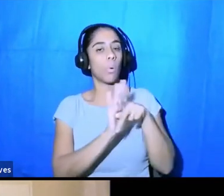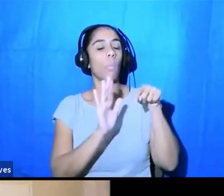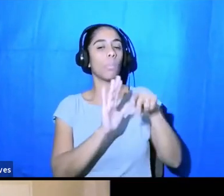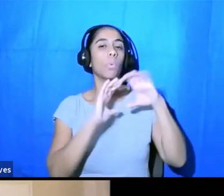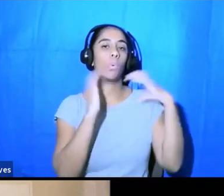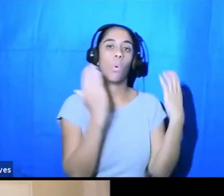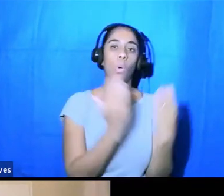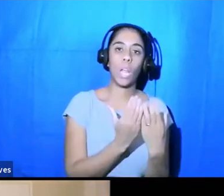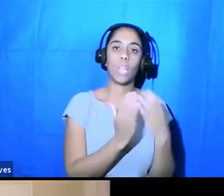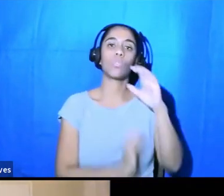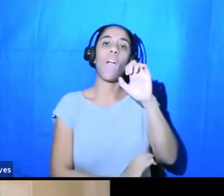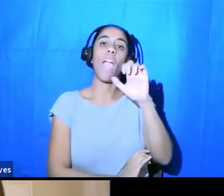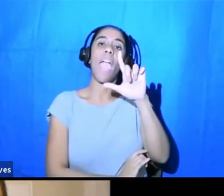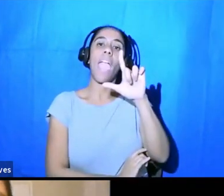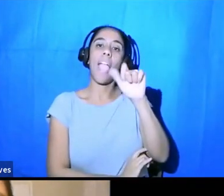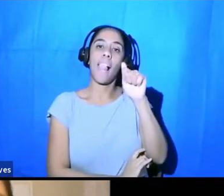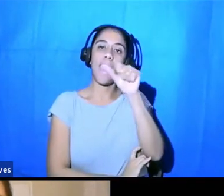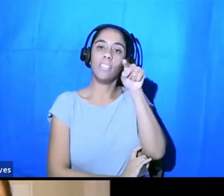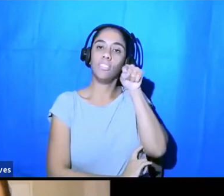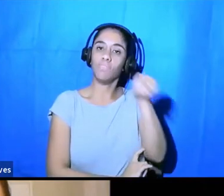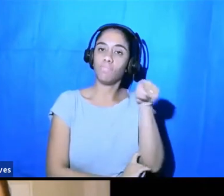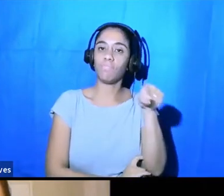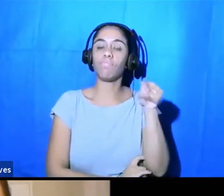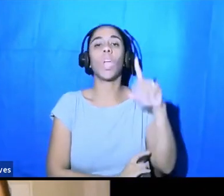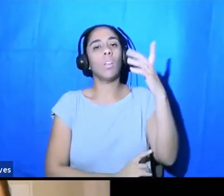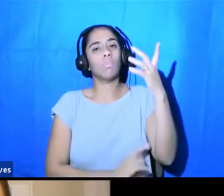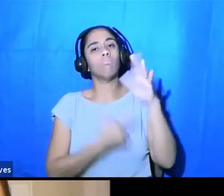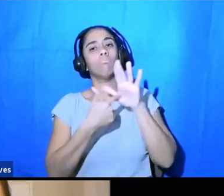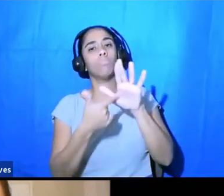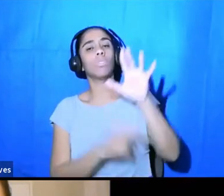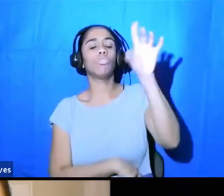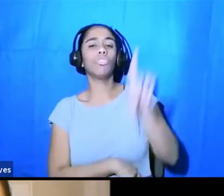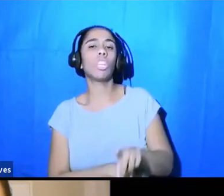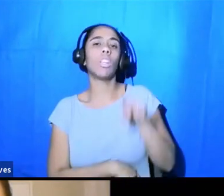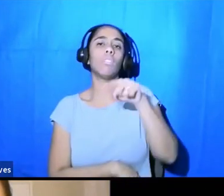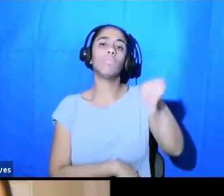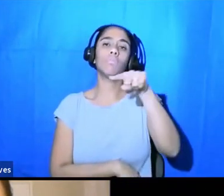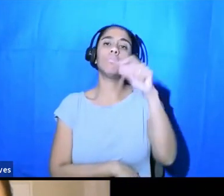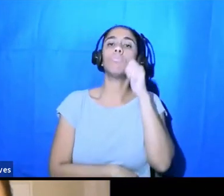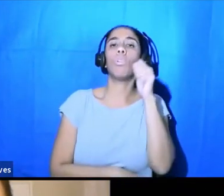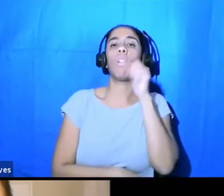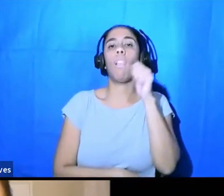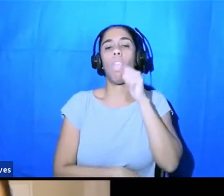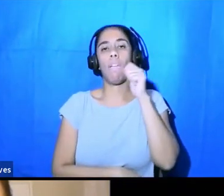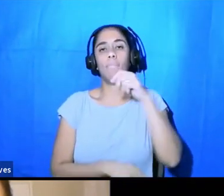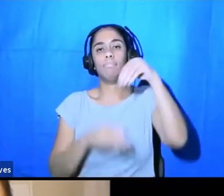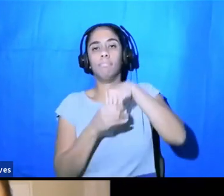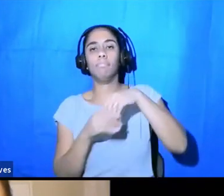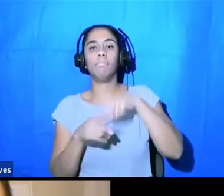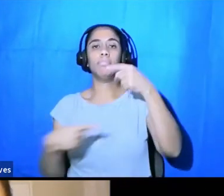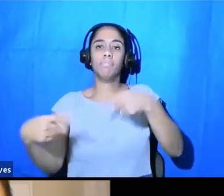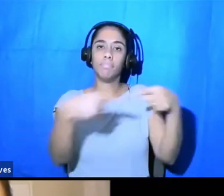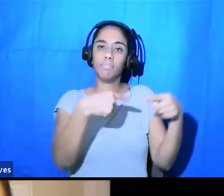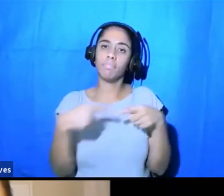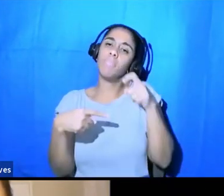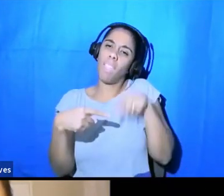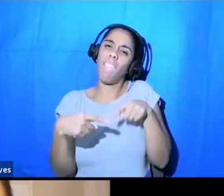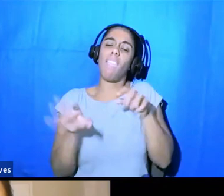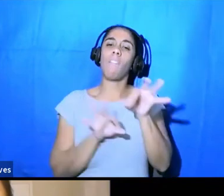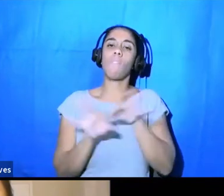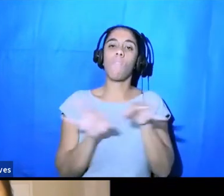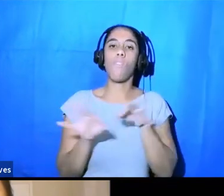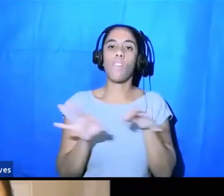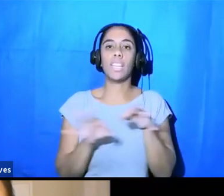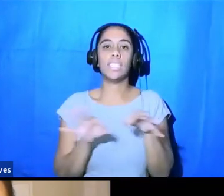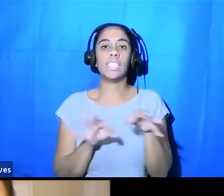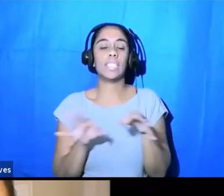de monitoramento dos direitos das mulheres na política, que é Asmina, essa organização que une jornalismo e tecnologia há cinco